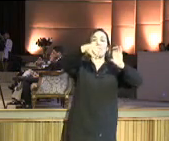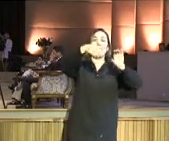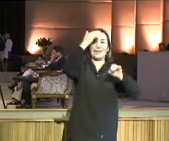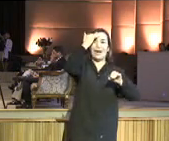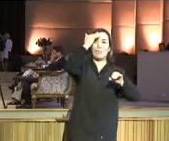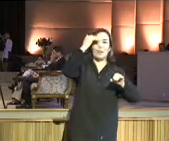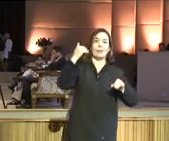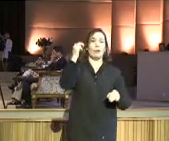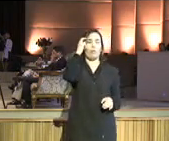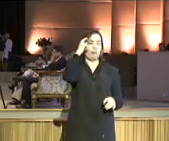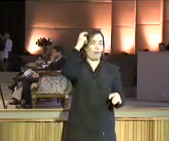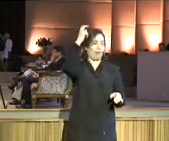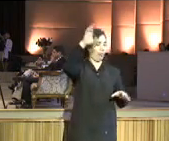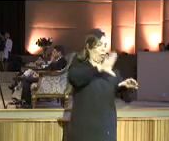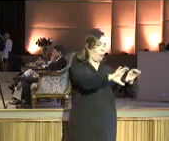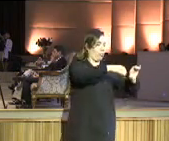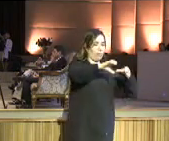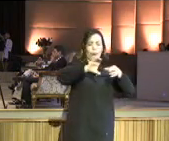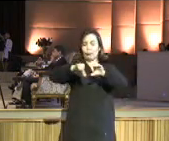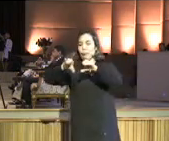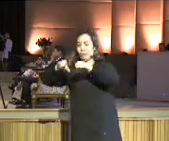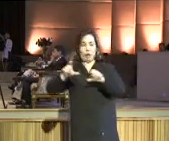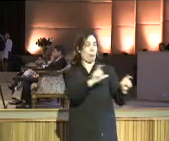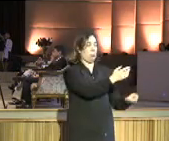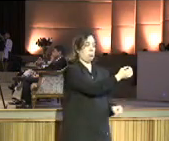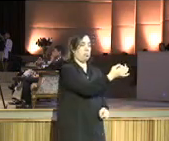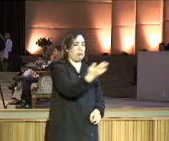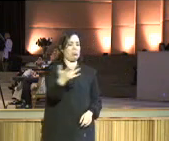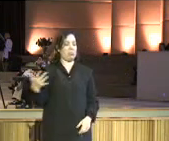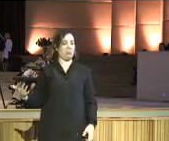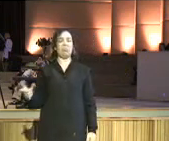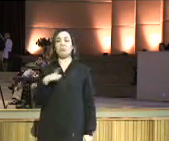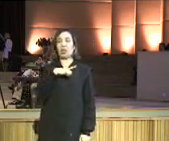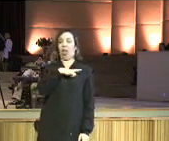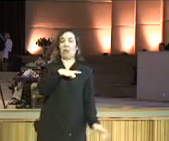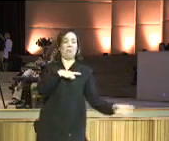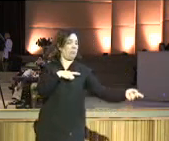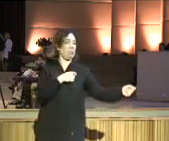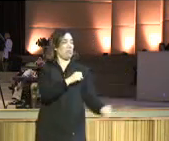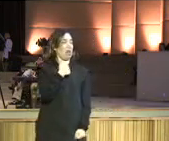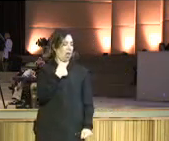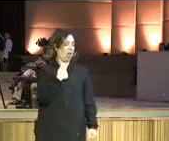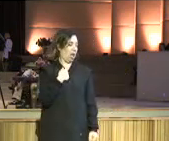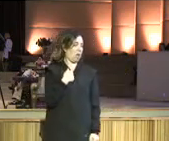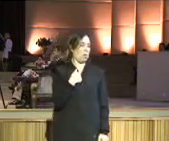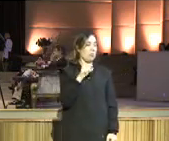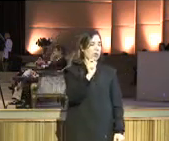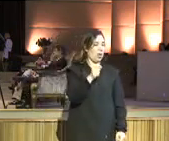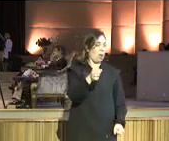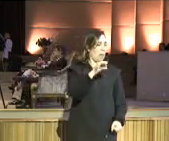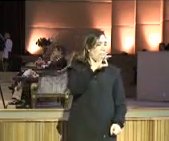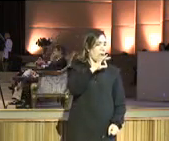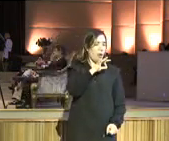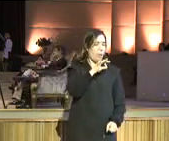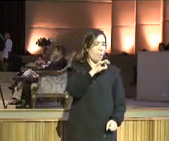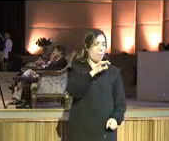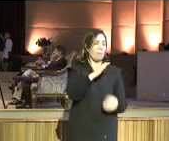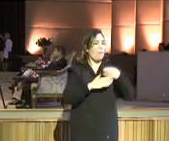vem uma crise, não é, num país, e tem gente com um monte de diploma que não consegue